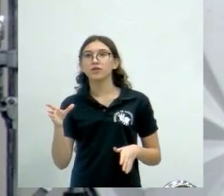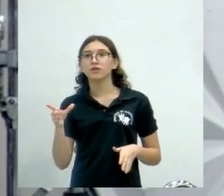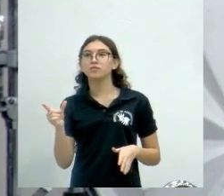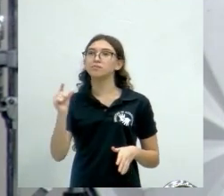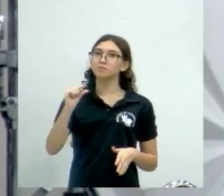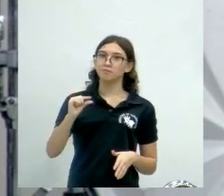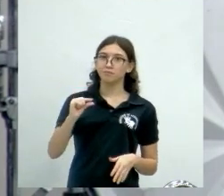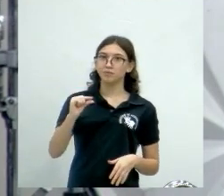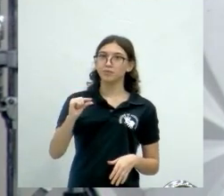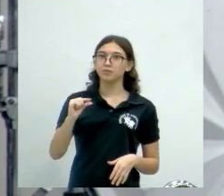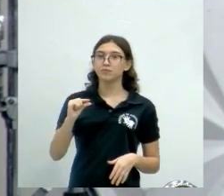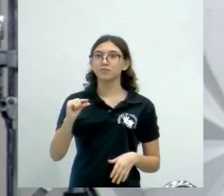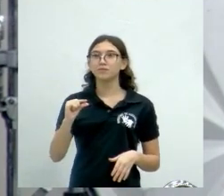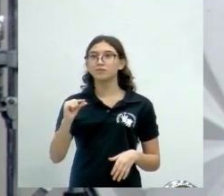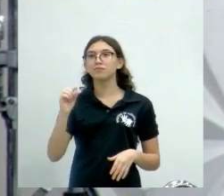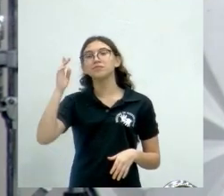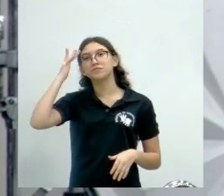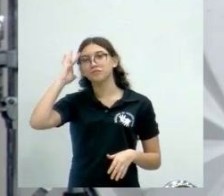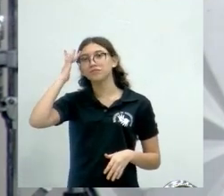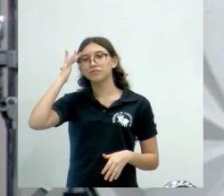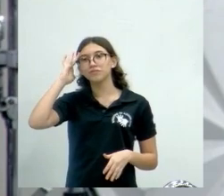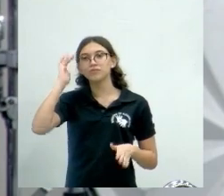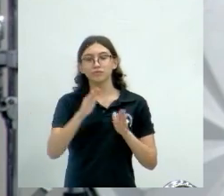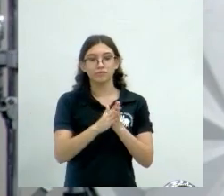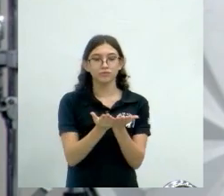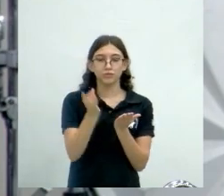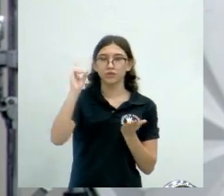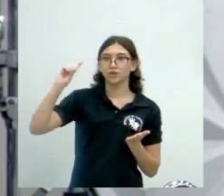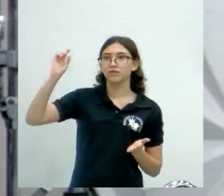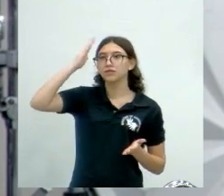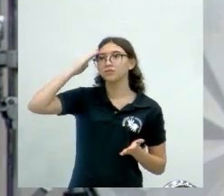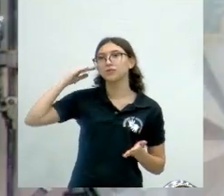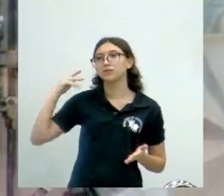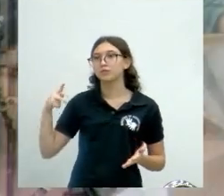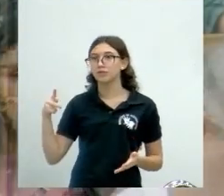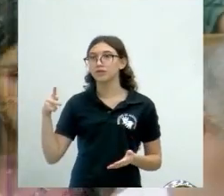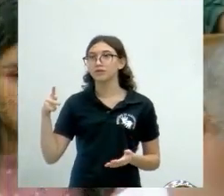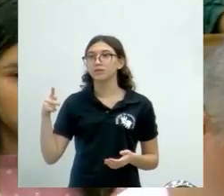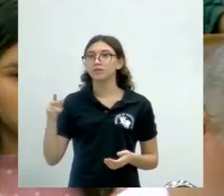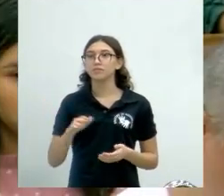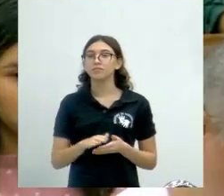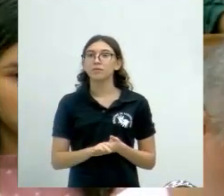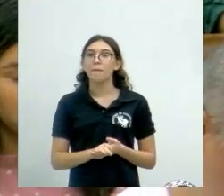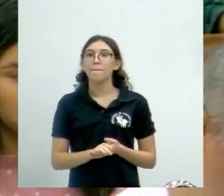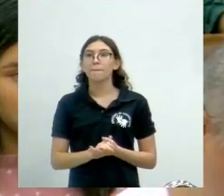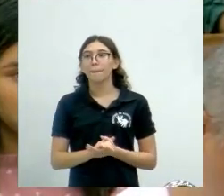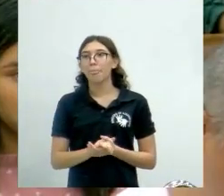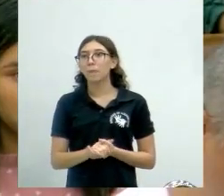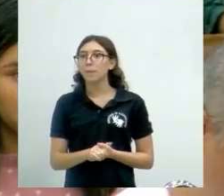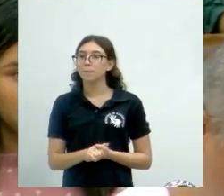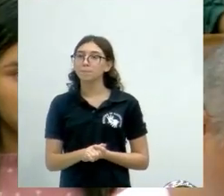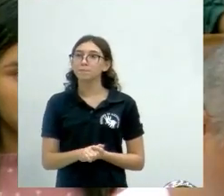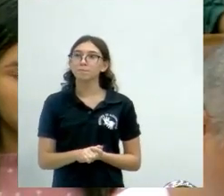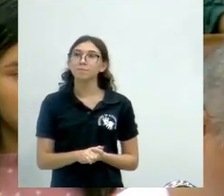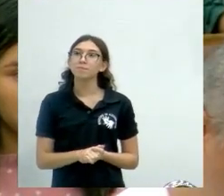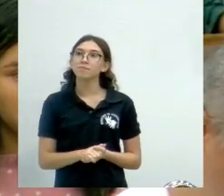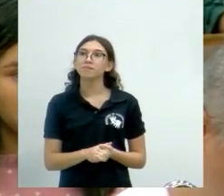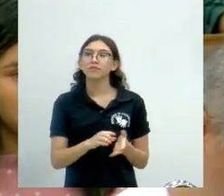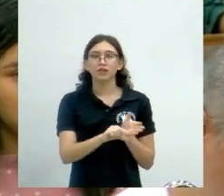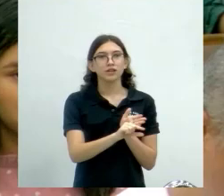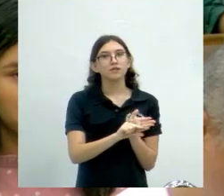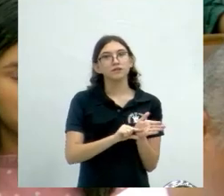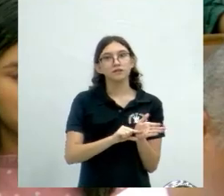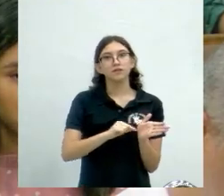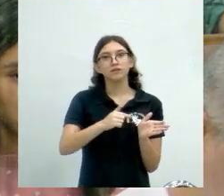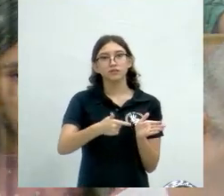gente fosse resumir o livro de Provérbios em uma frase, seria o versículo 1, versículo 7, na verdade,